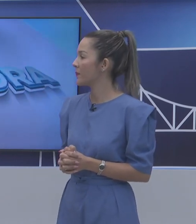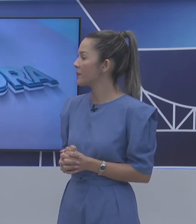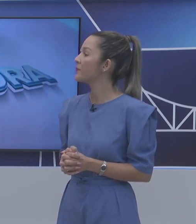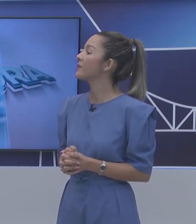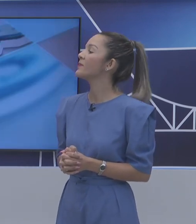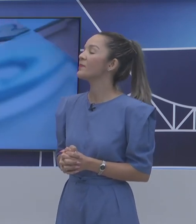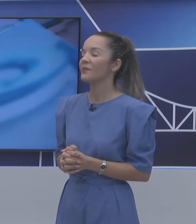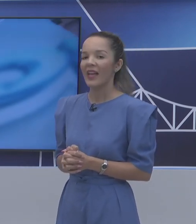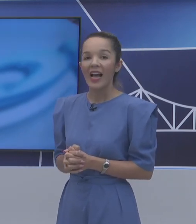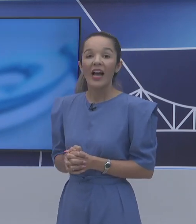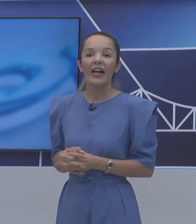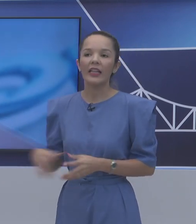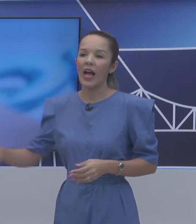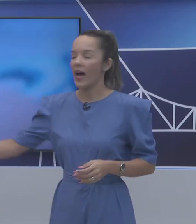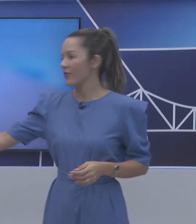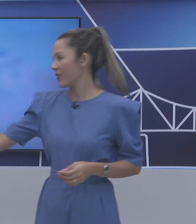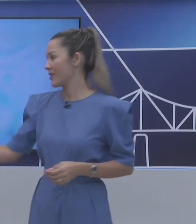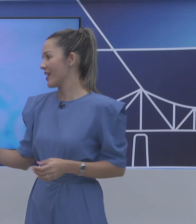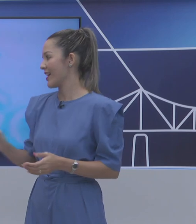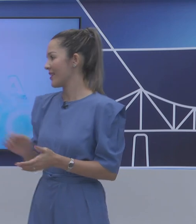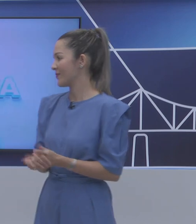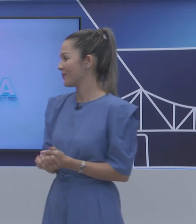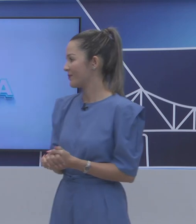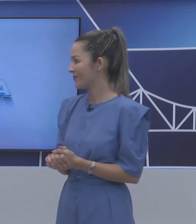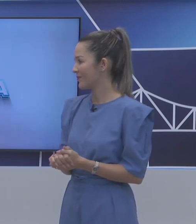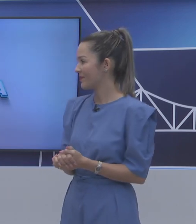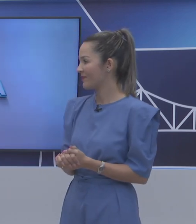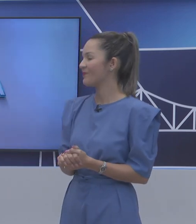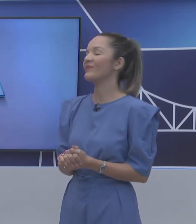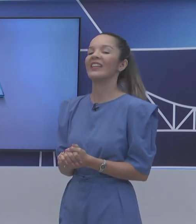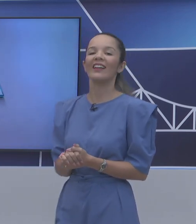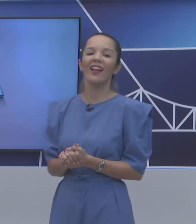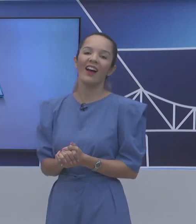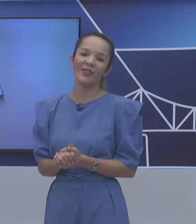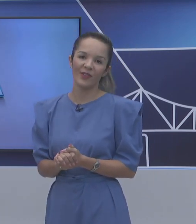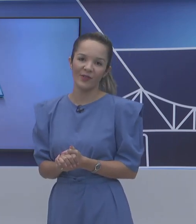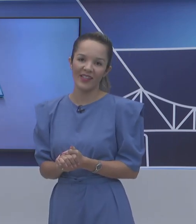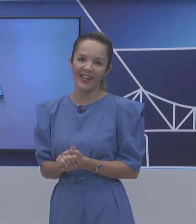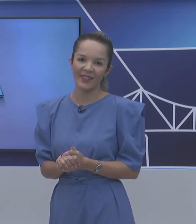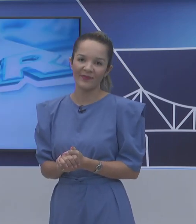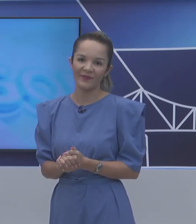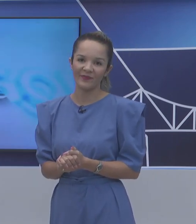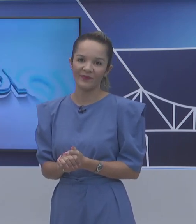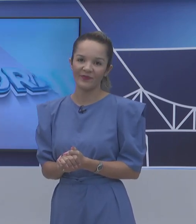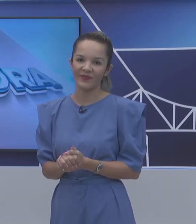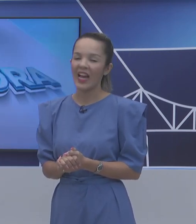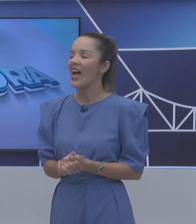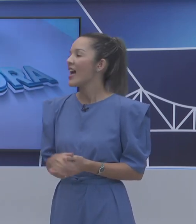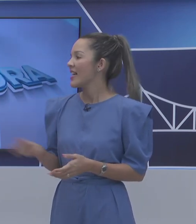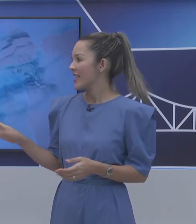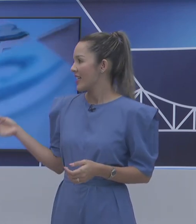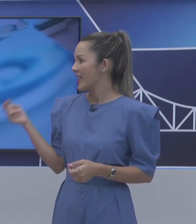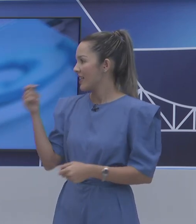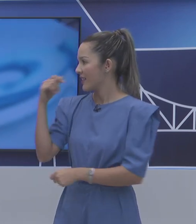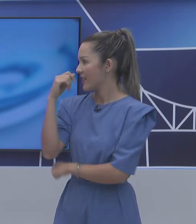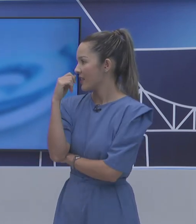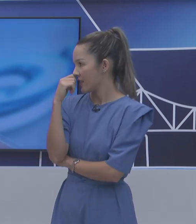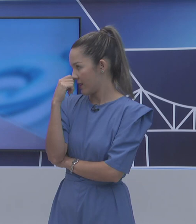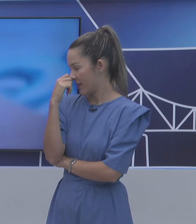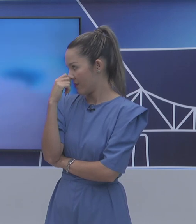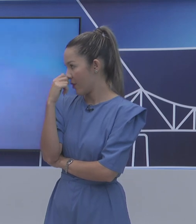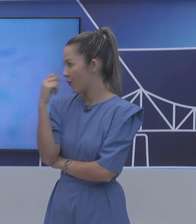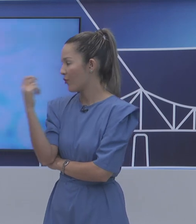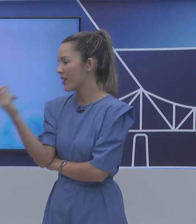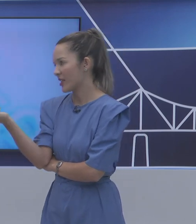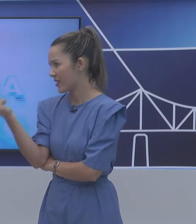Marcos Nara. Sabe o Marcos Nara? Claro que eu é sei. É do Nara Studio Hair. Claro que eu grande sei. Grande abraço pro Marcos. Gente, borroqueiro, viu?